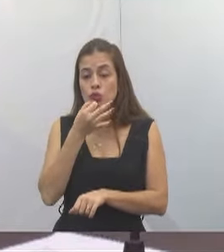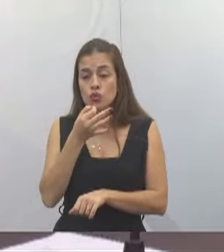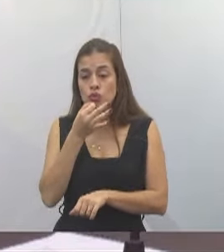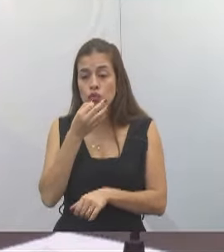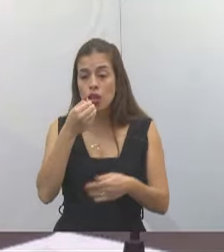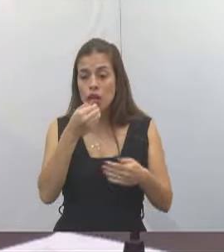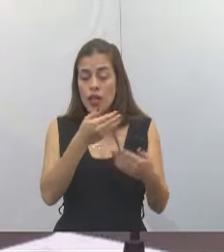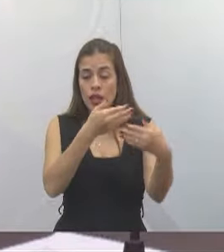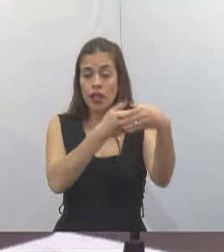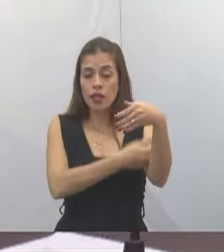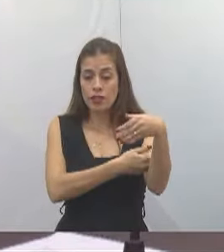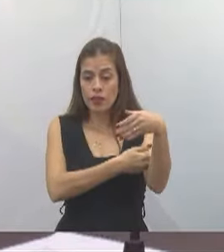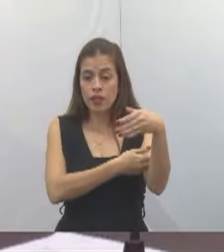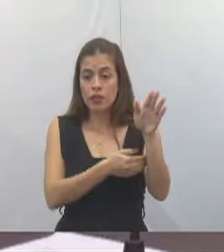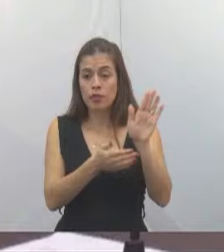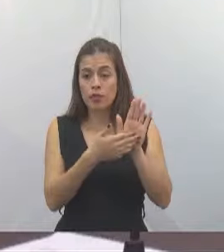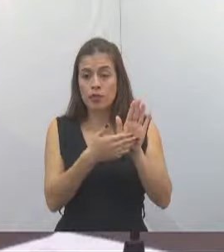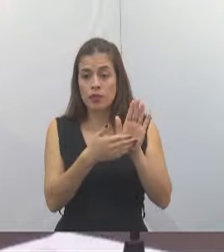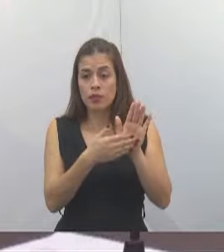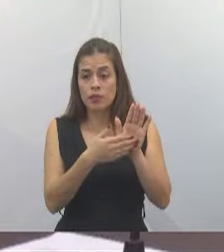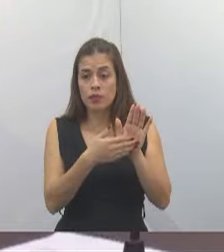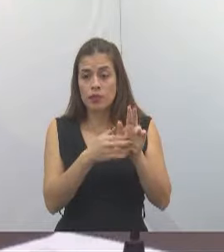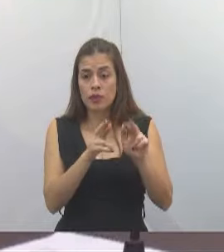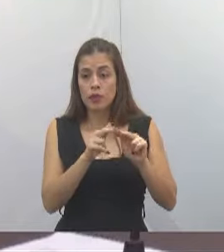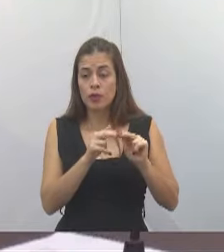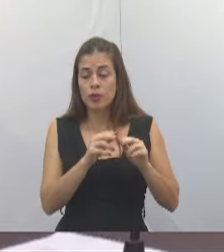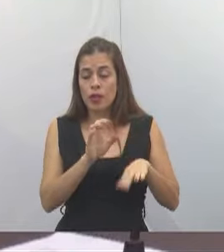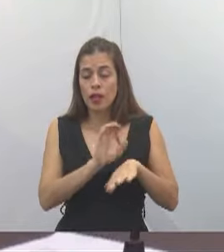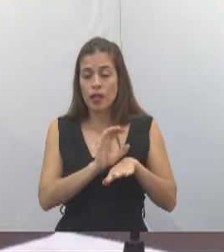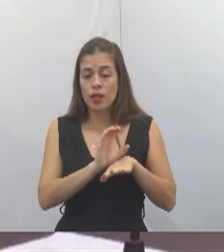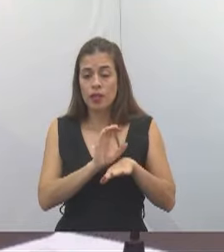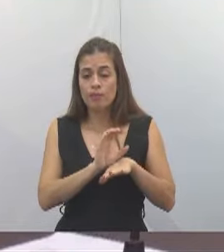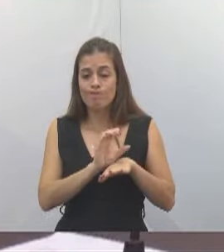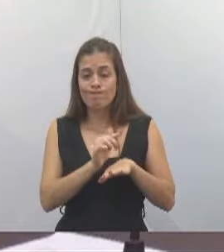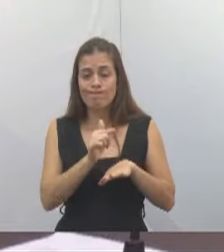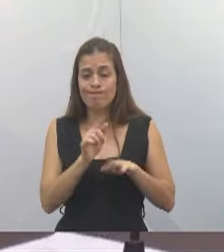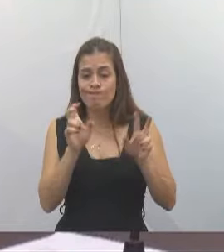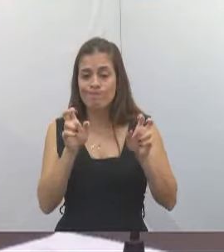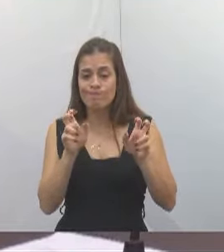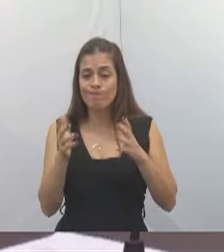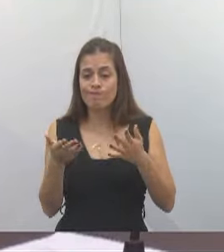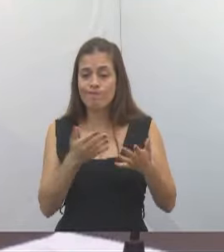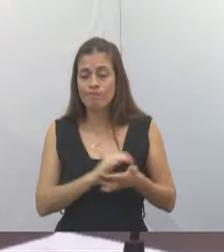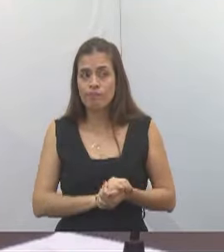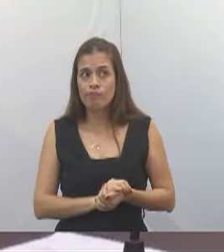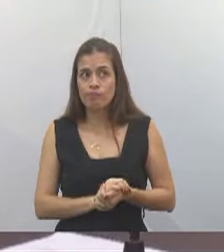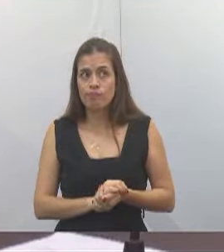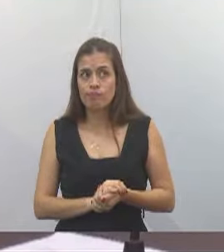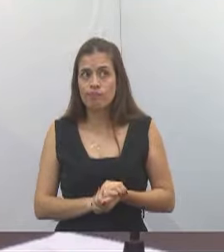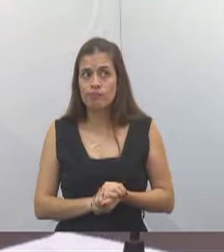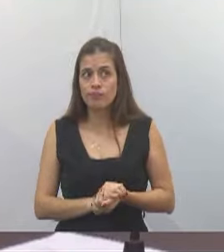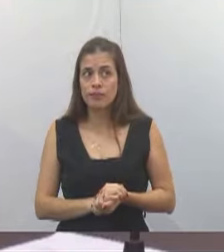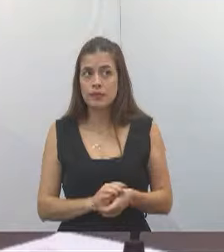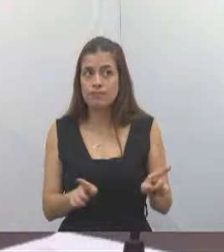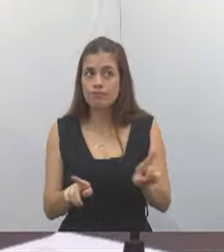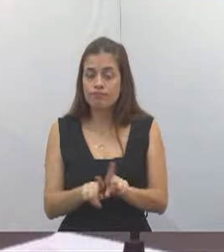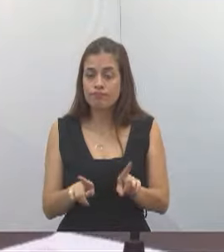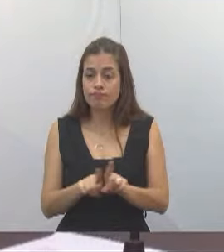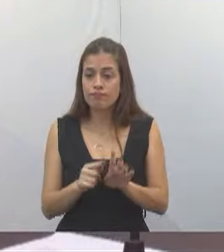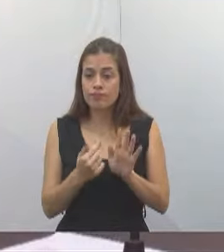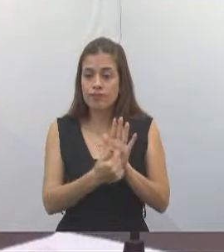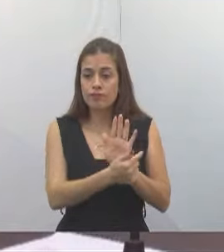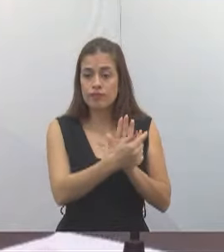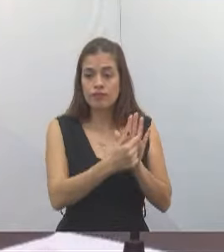propositura por vício decorrente à inconstitucionalidade da matéria, E também o